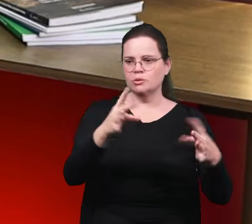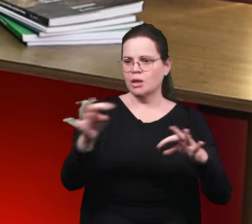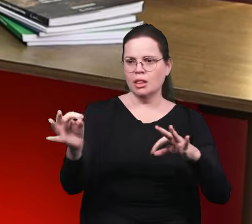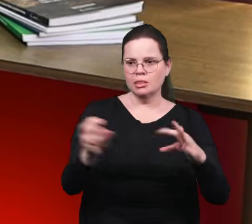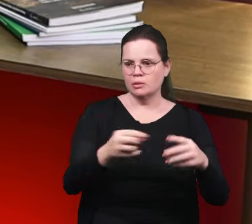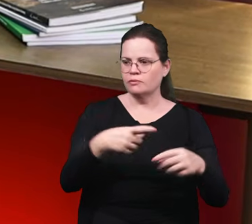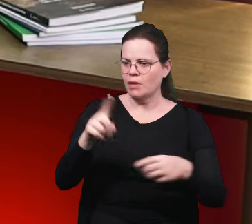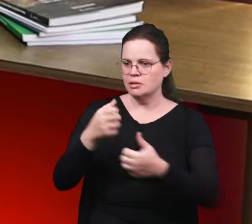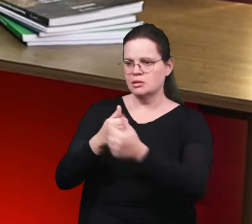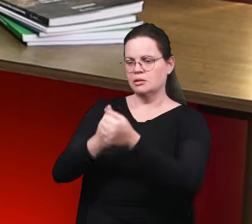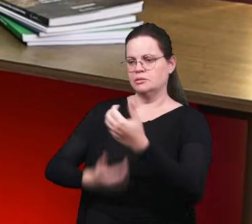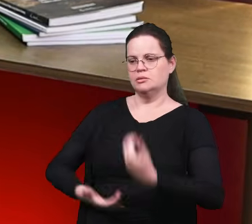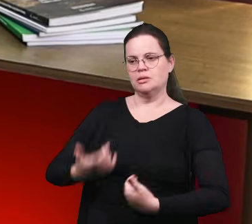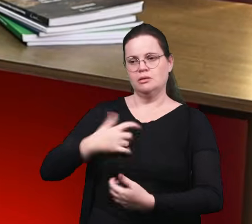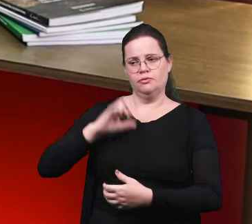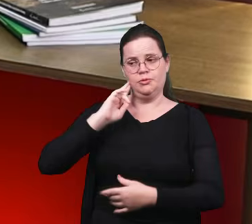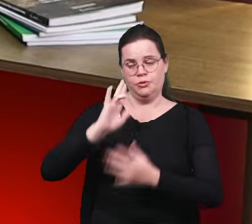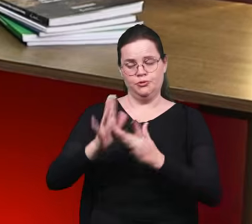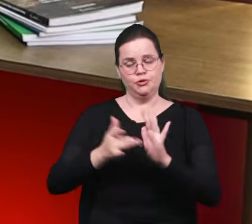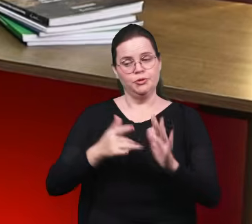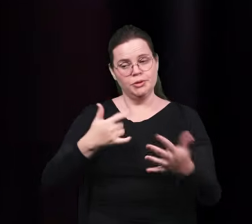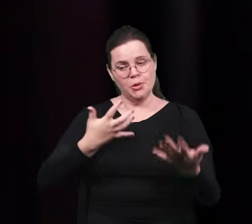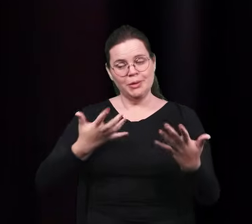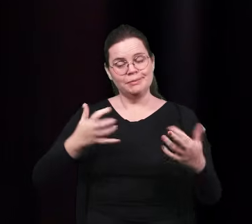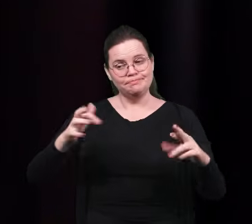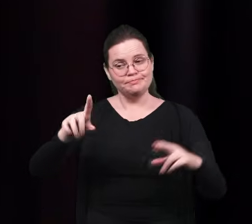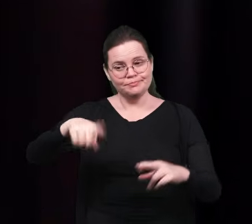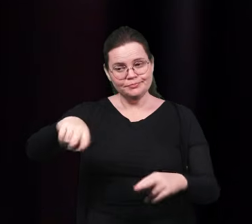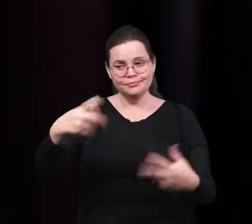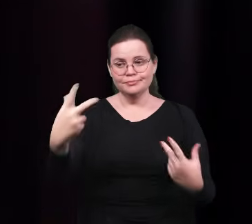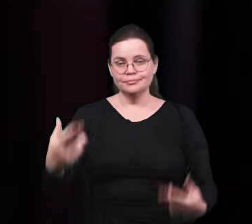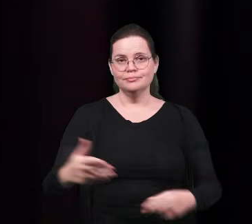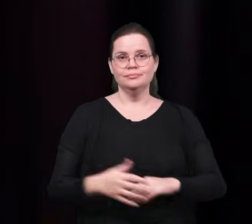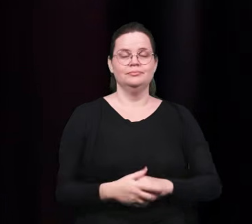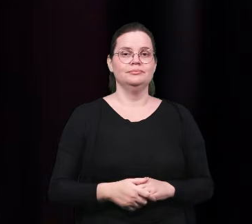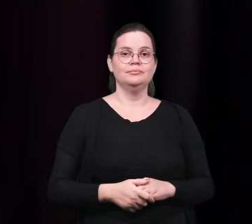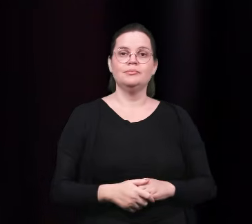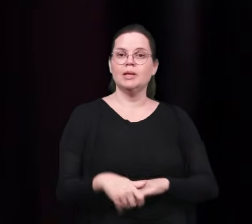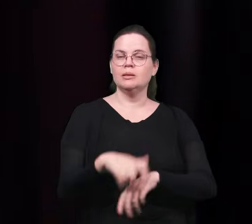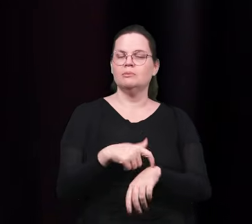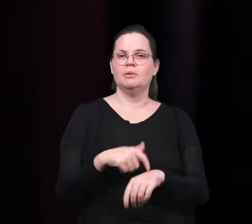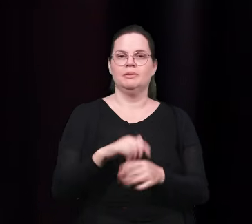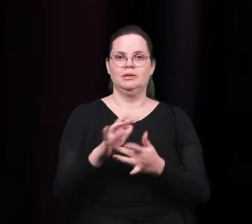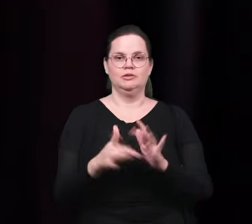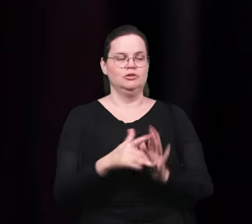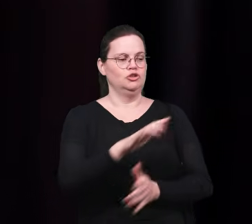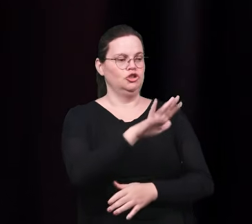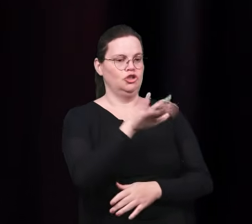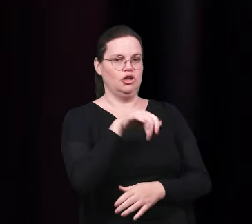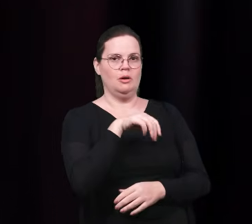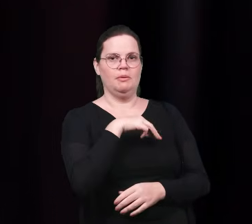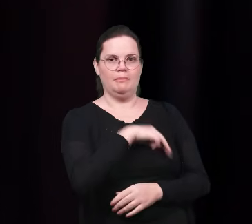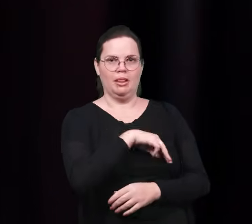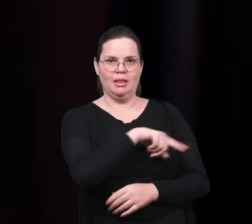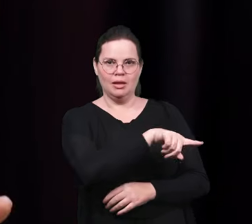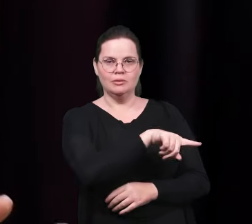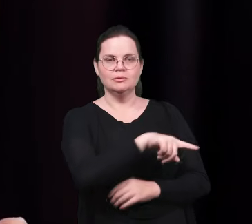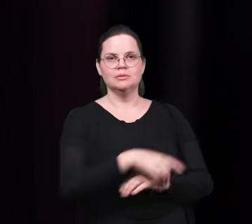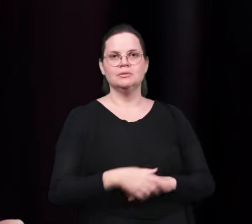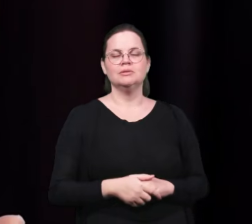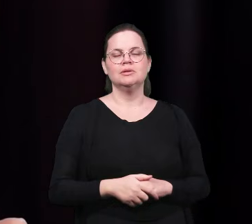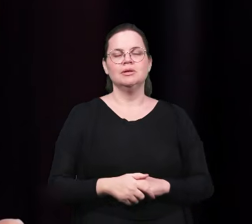para trás e seguir a Jesus. E esse discipulado, esse chamado de Jesus para Mateus,